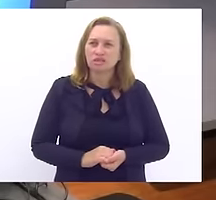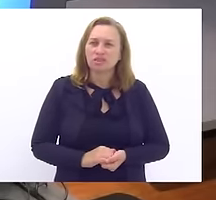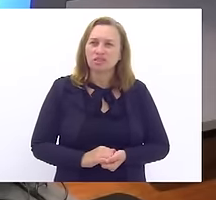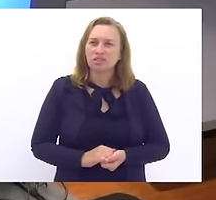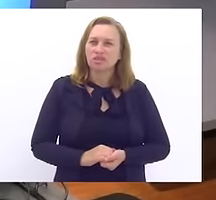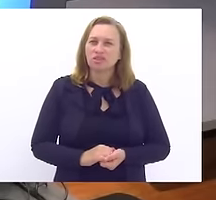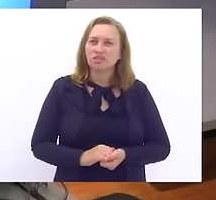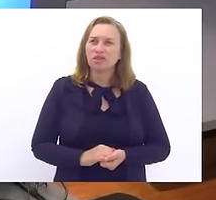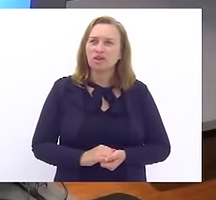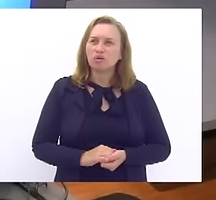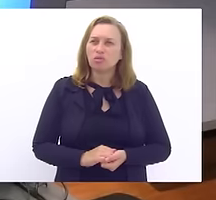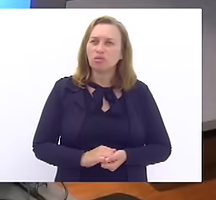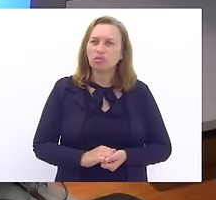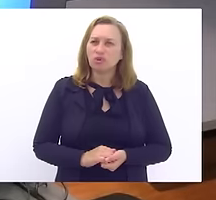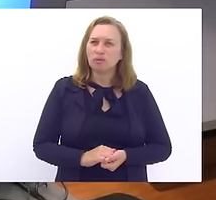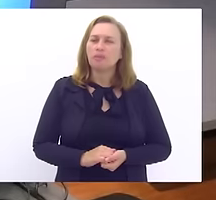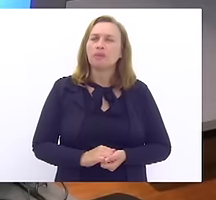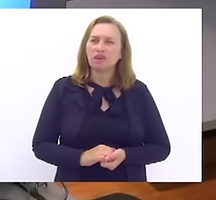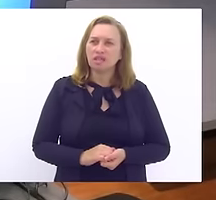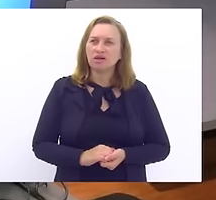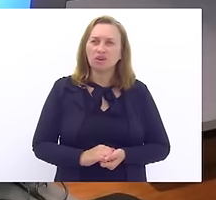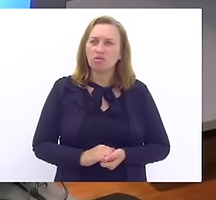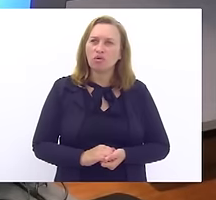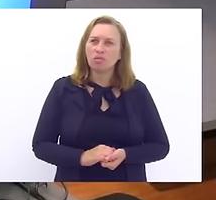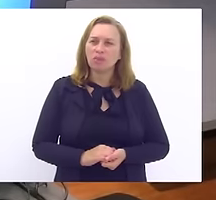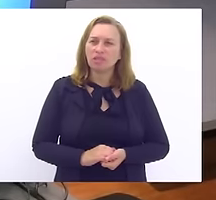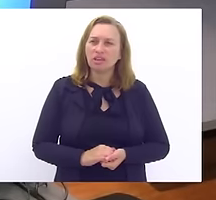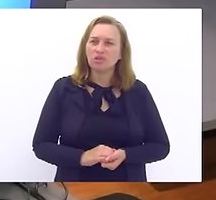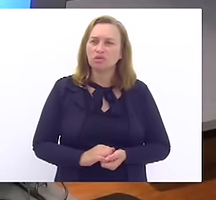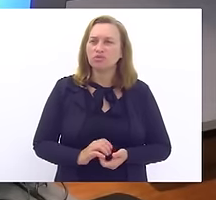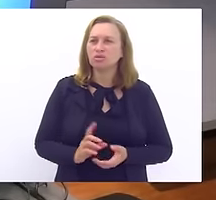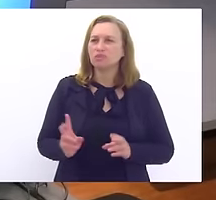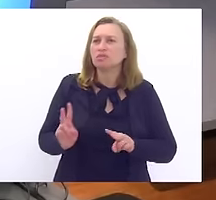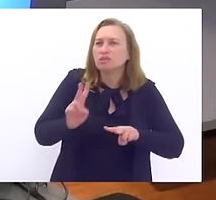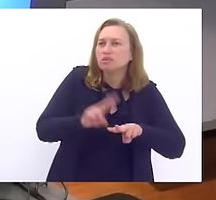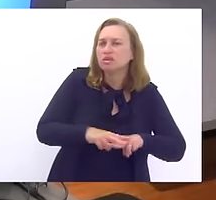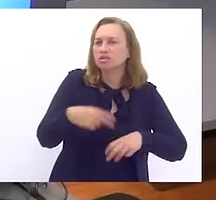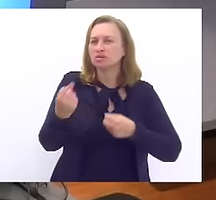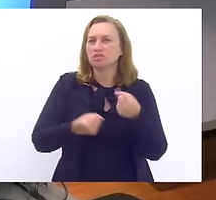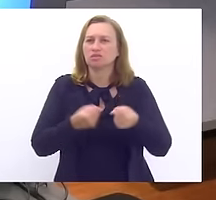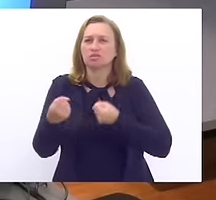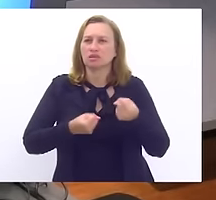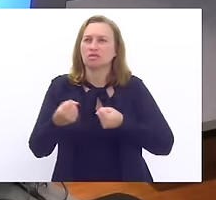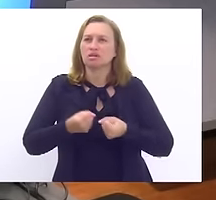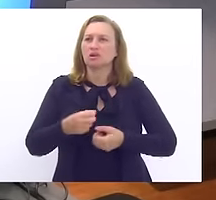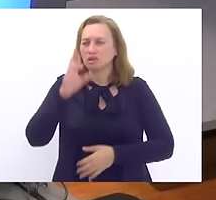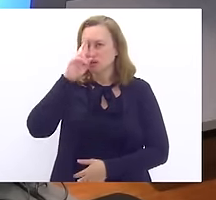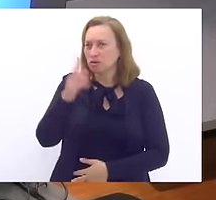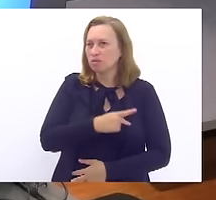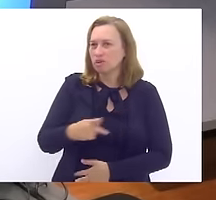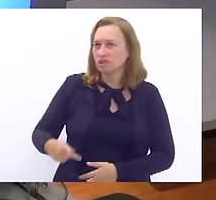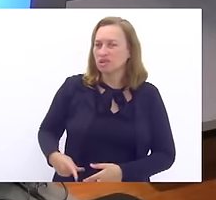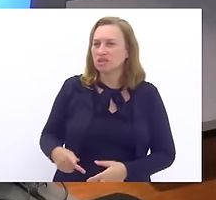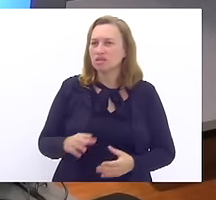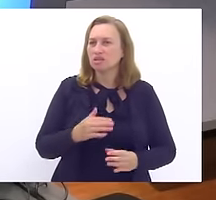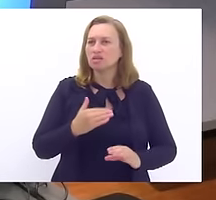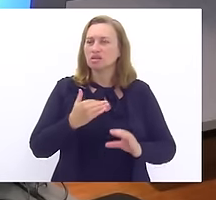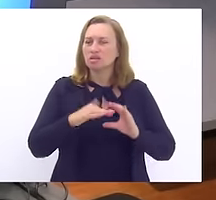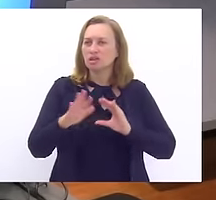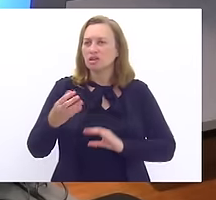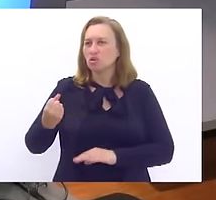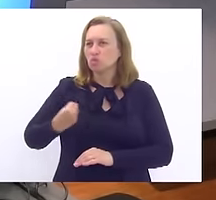e de apreensão de veículo Presidente eu até passei por você e o os